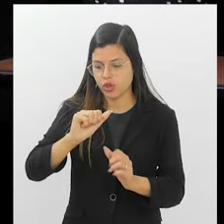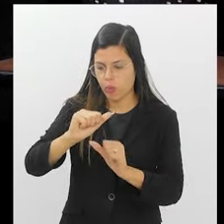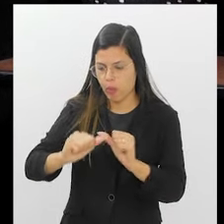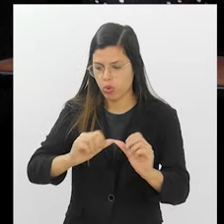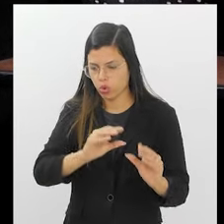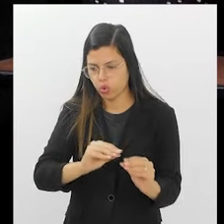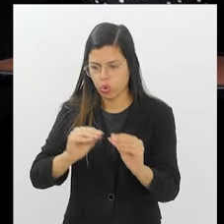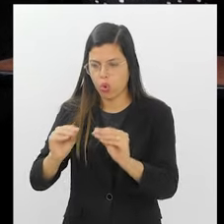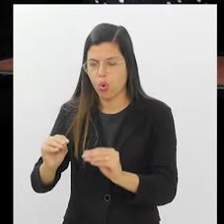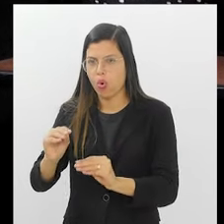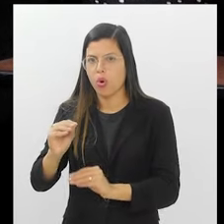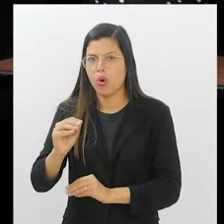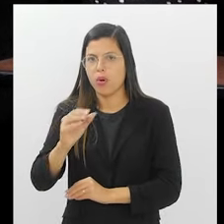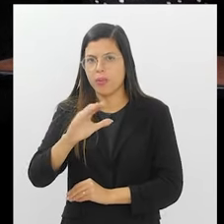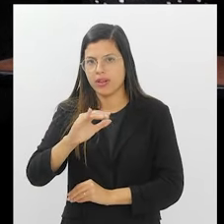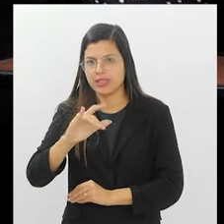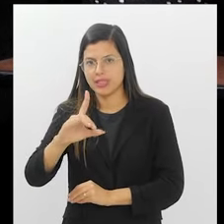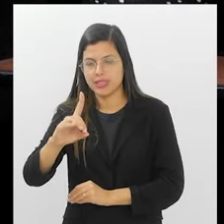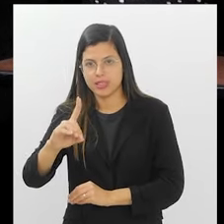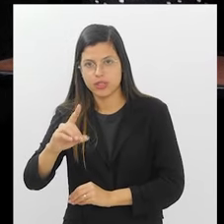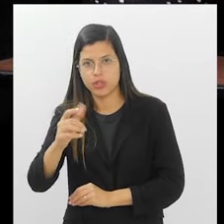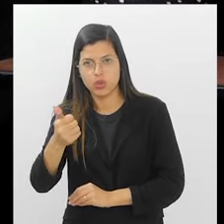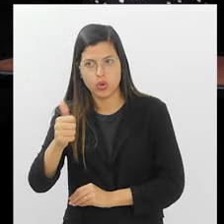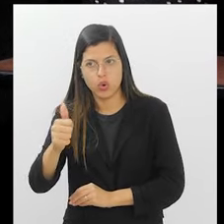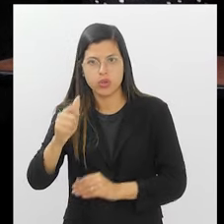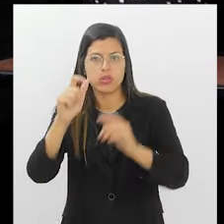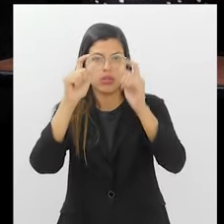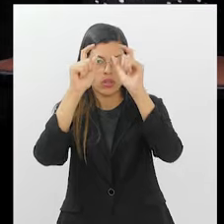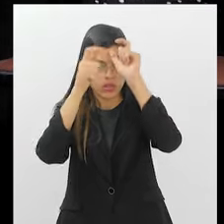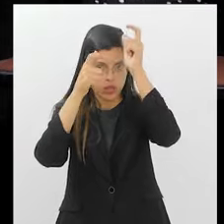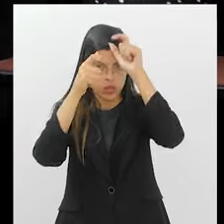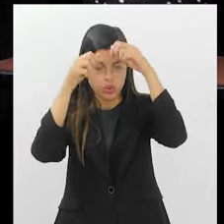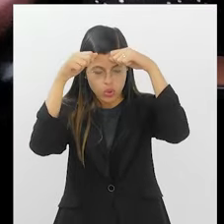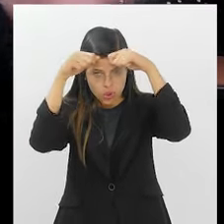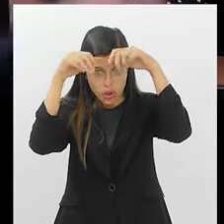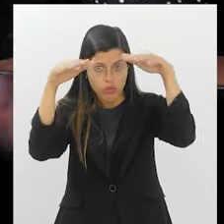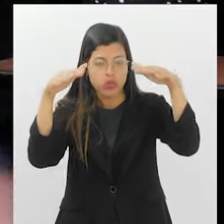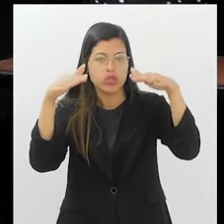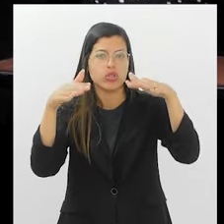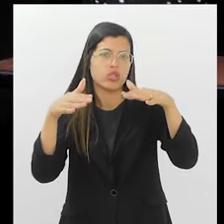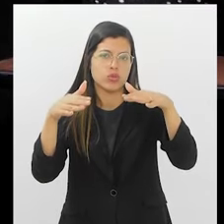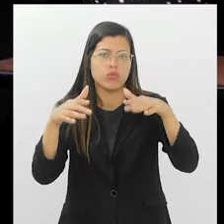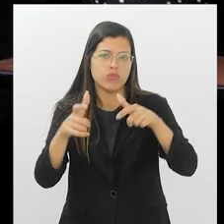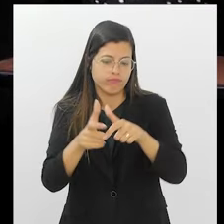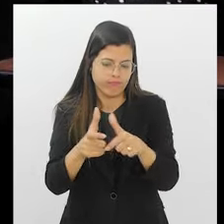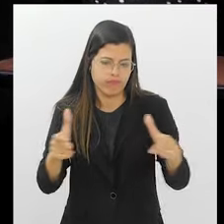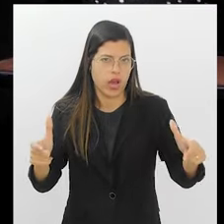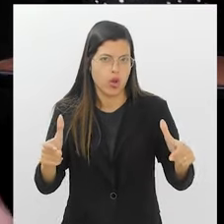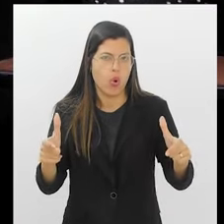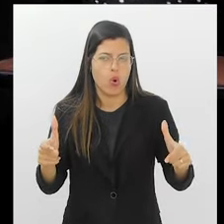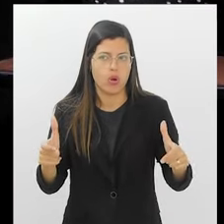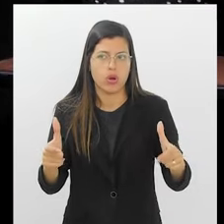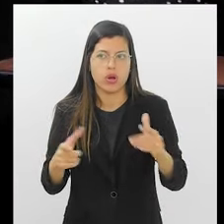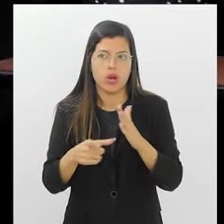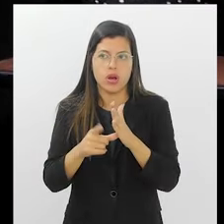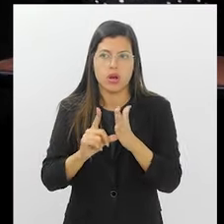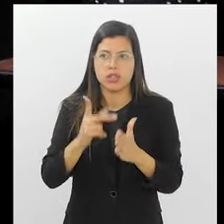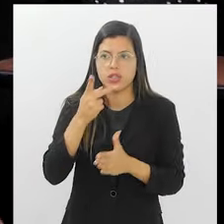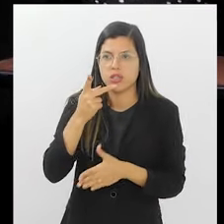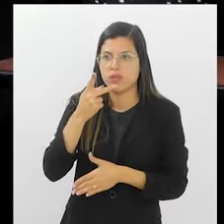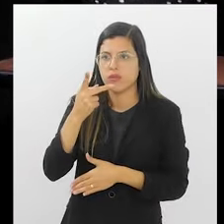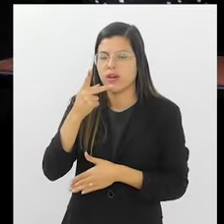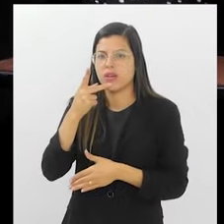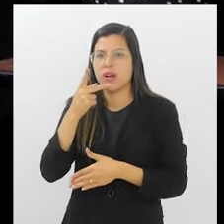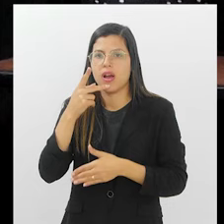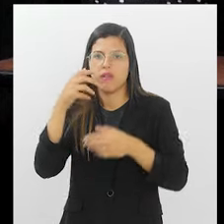o CID-11, né, saímos do autismo para o transtorno do espectro autista, que pega uma gama maior, inclusive do que a gente